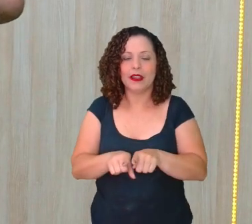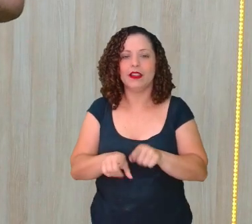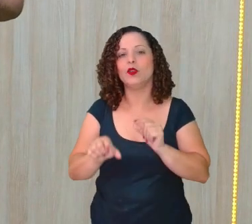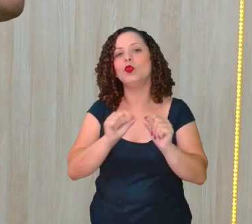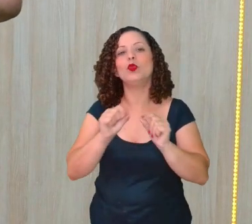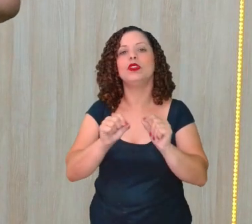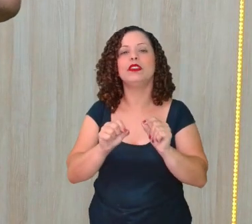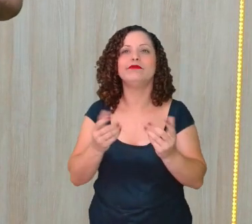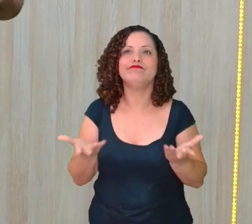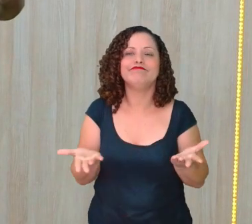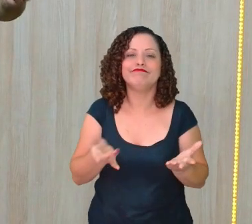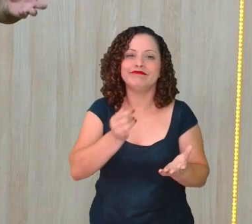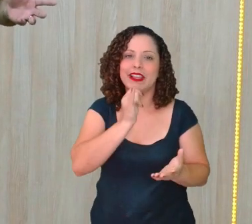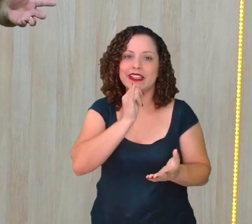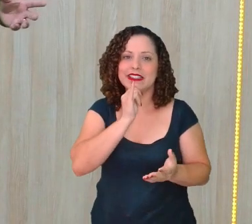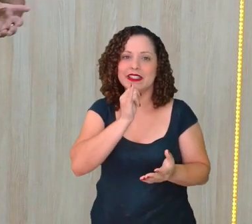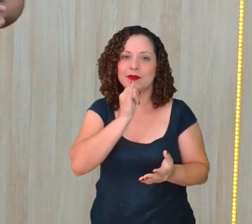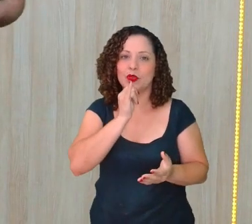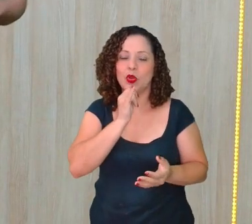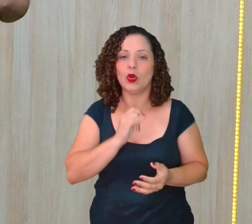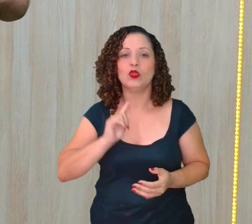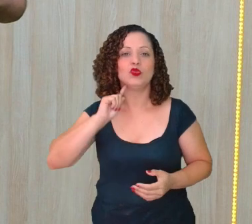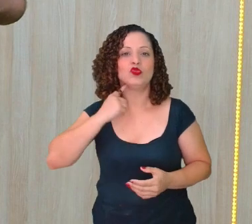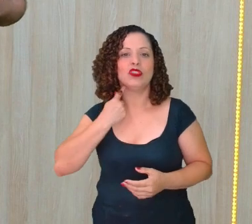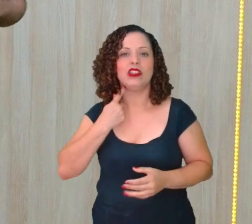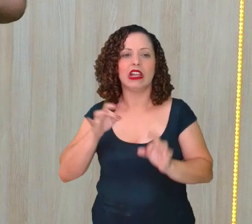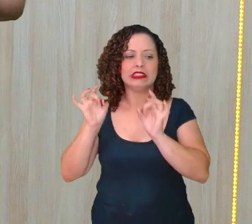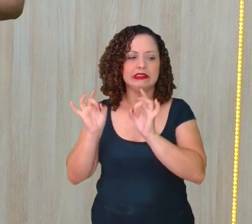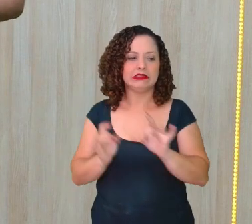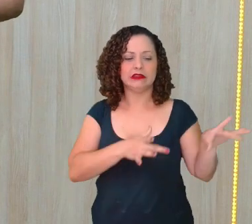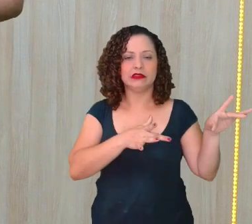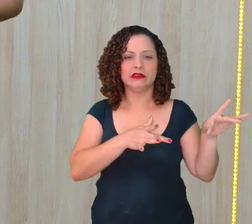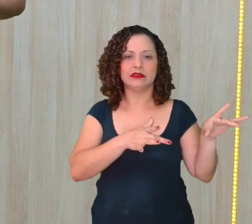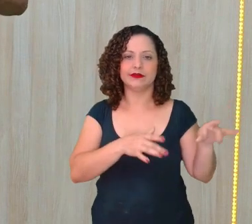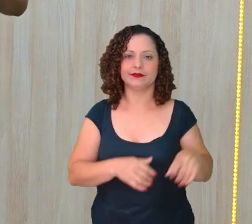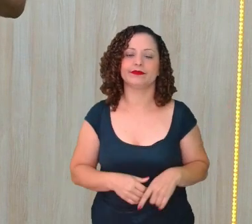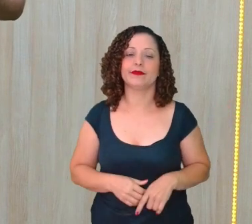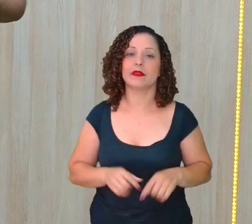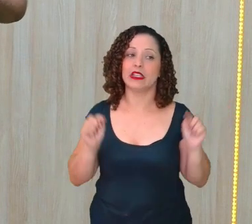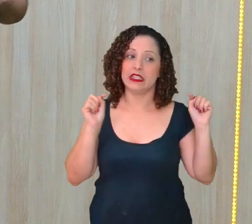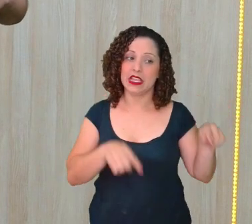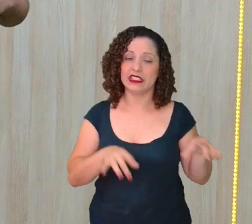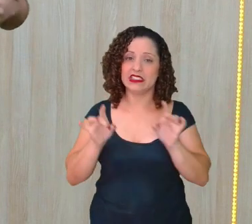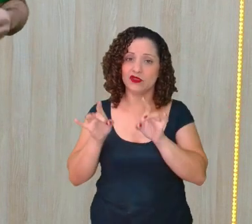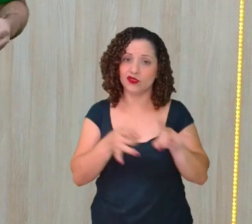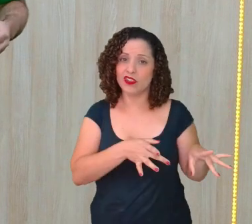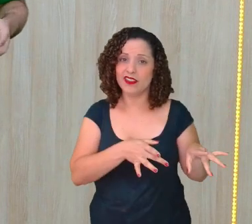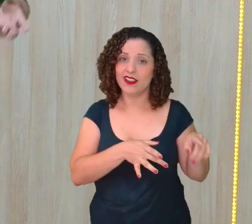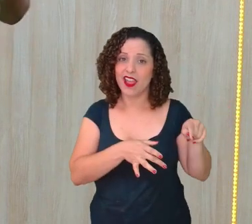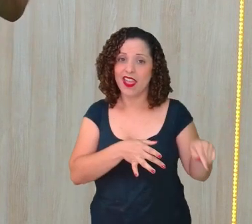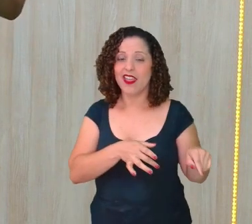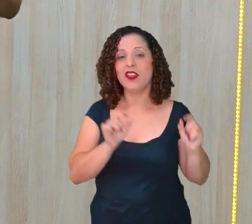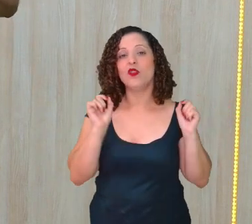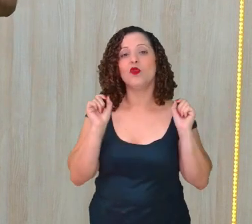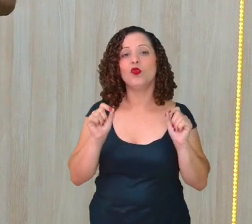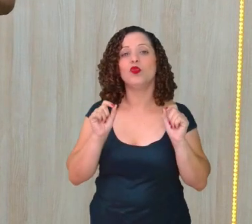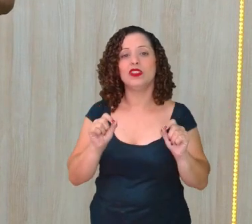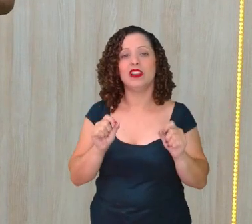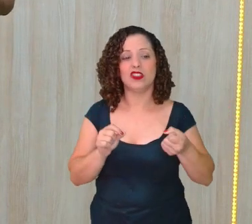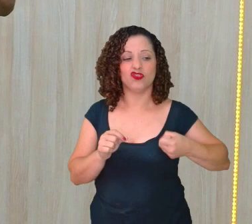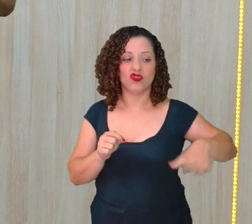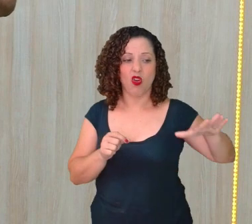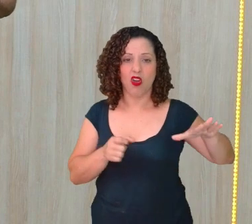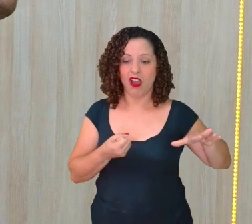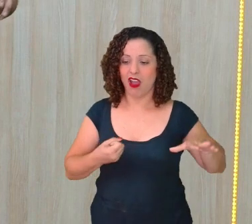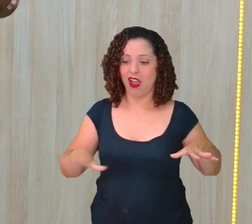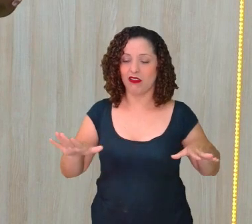popular chamado de lixo. E aí muitas vezes esses lixos, eles eram descartados em ambientes que